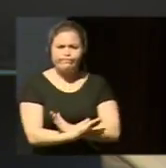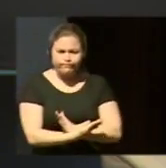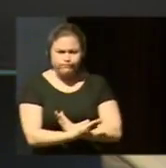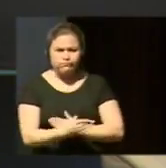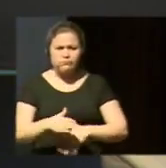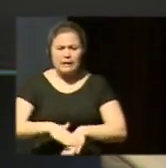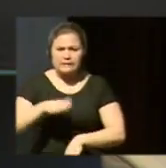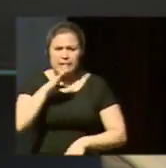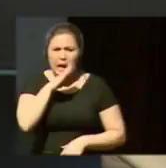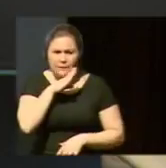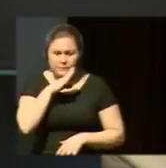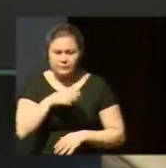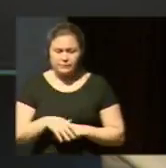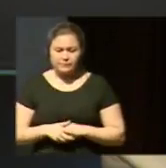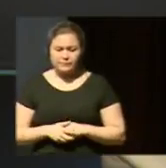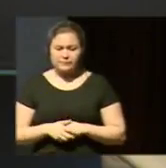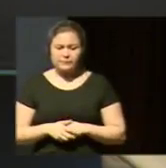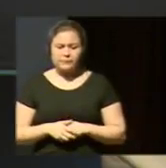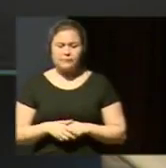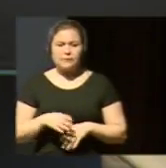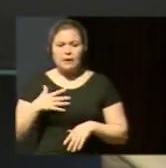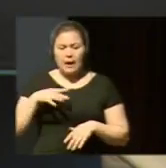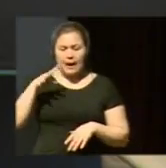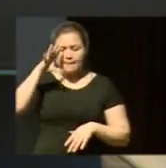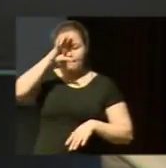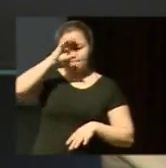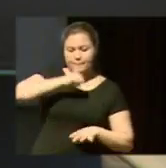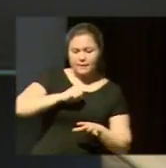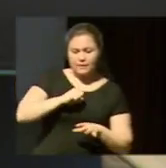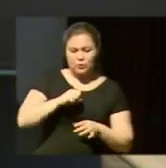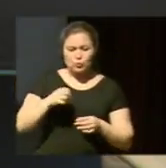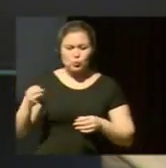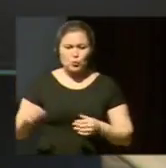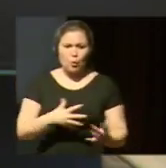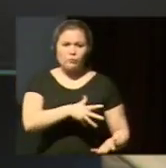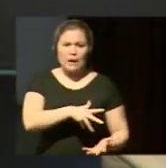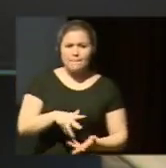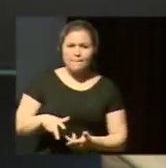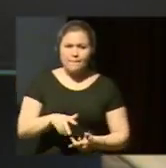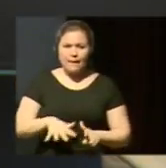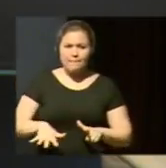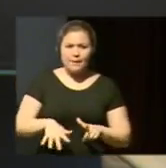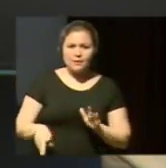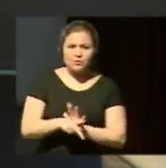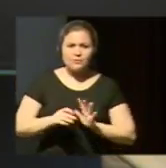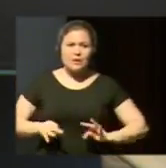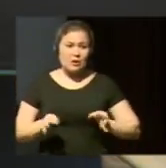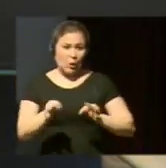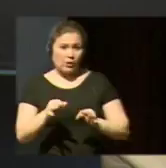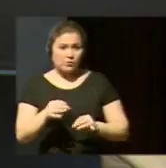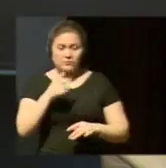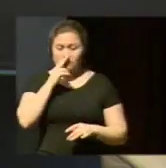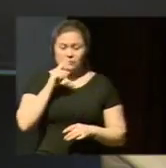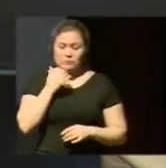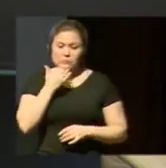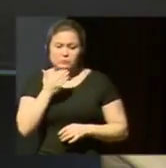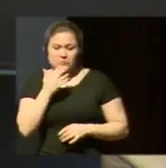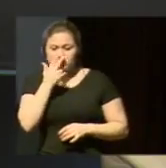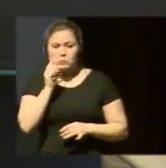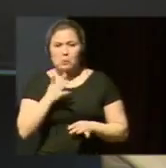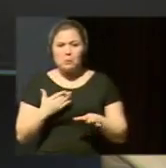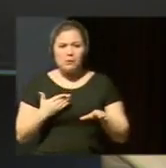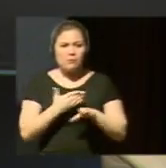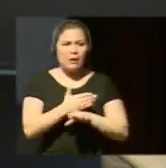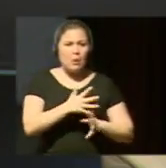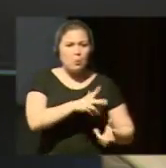vez mais rápida e aprender a lidar com novos ambientes tecnológicos. Não basta entrar